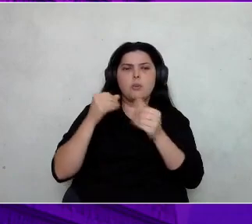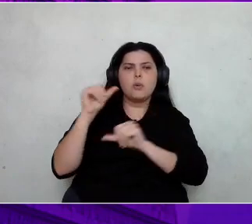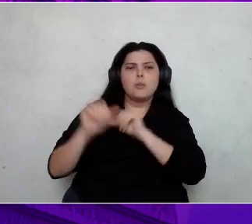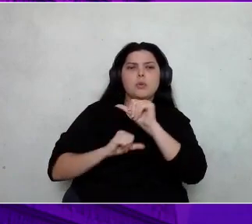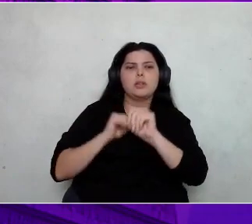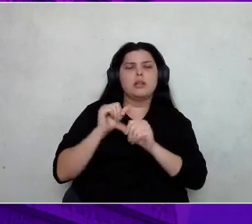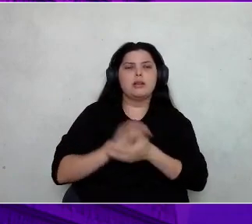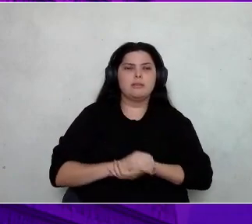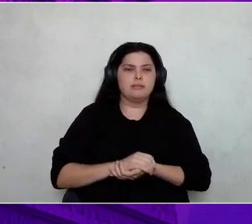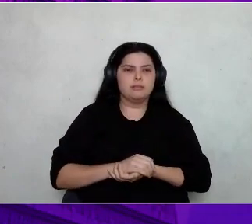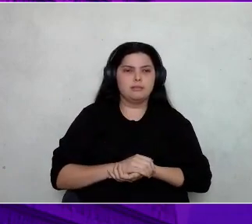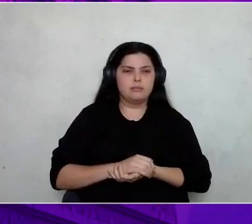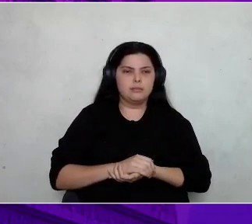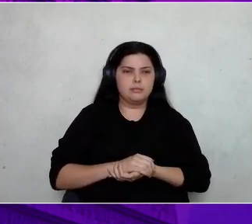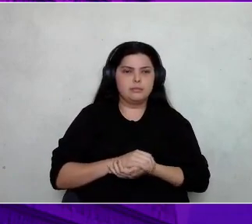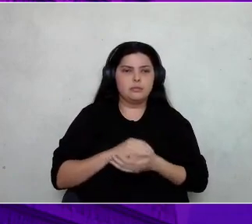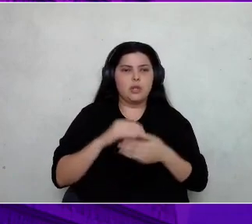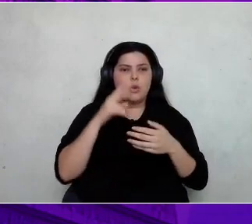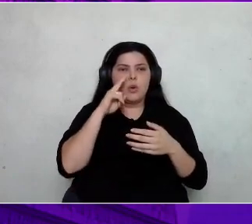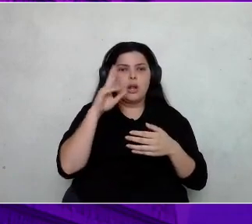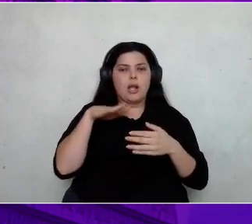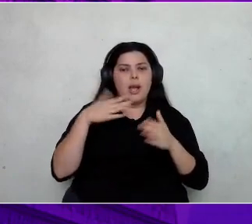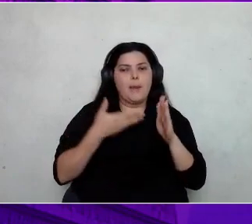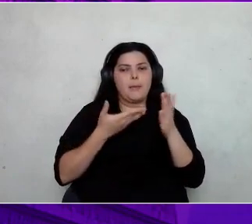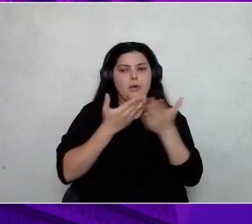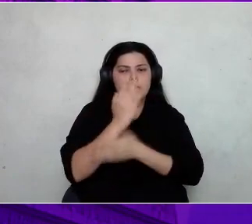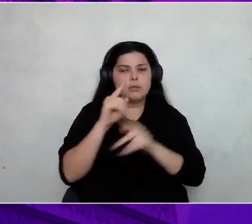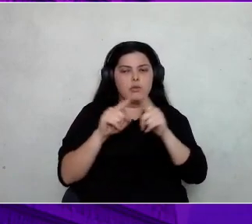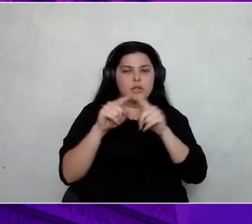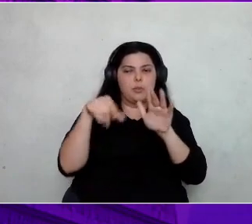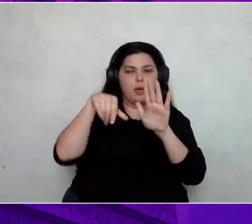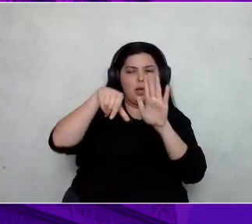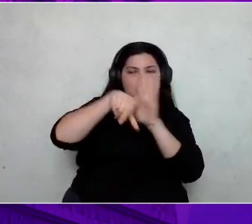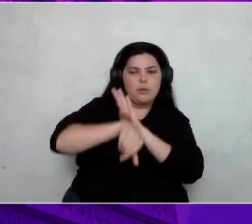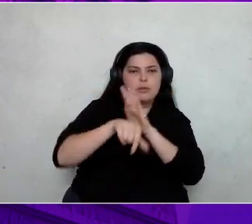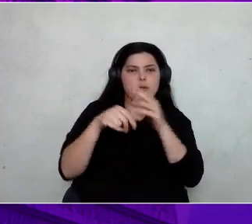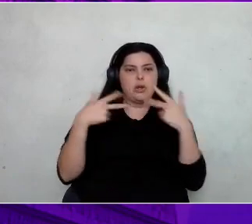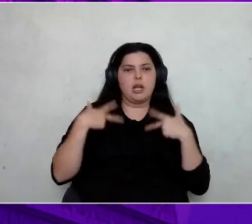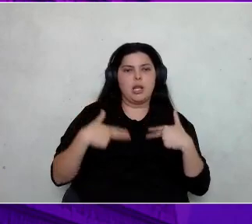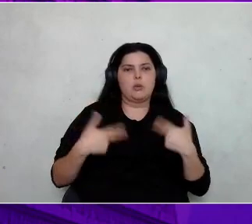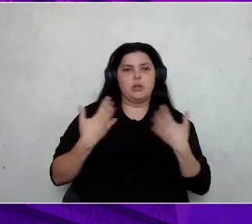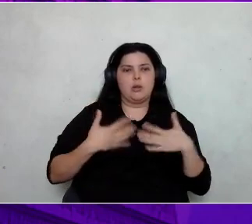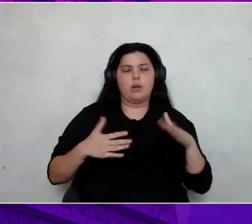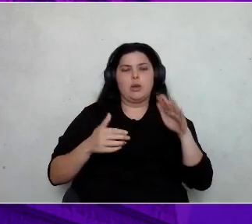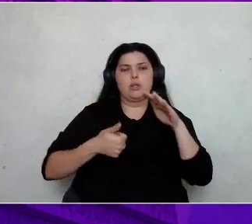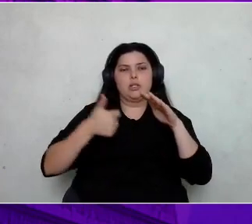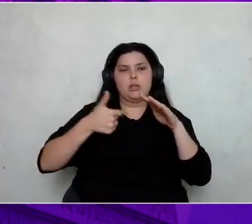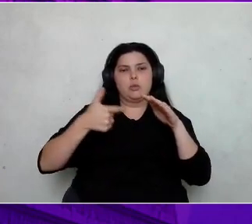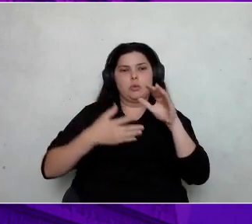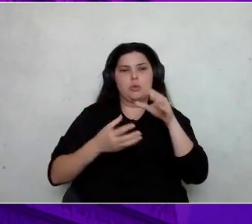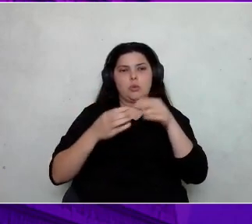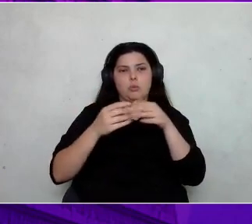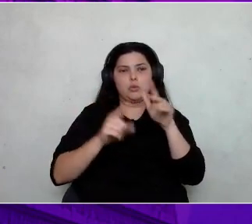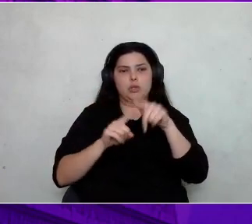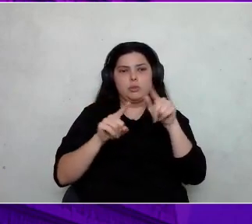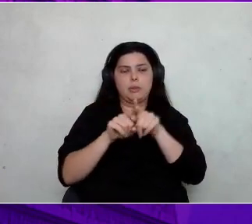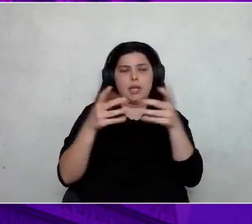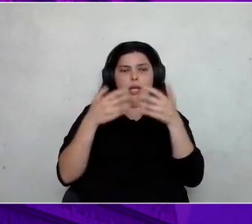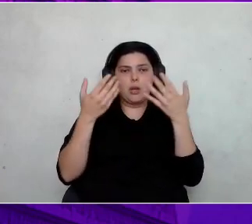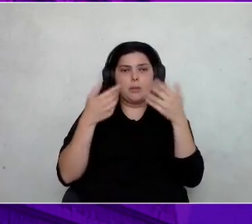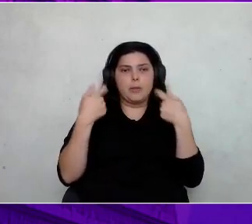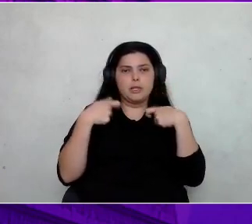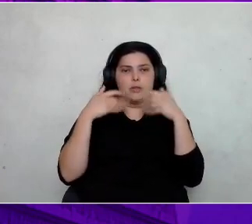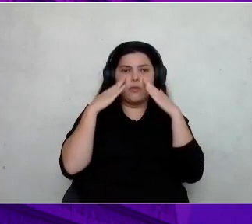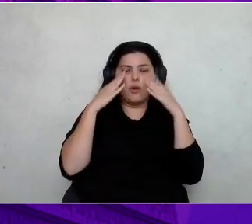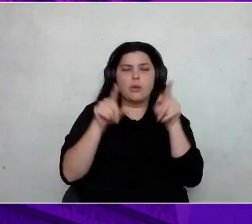olhar naquele nível de aprovação, desaprovação e neutro, não quero ver as subcategorias. E eu também estou querendo com precisão do tipo maior,